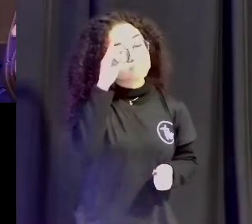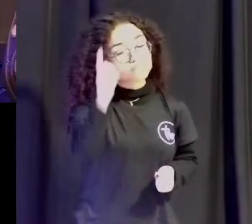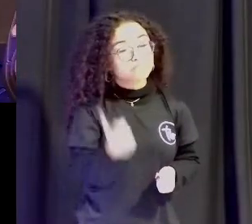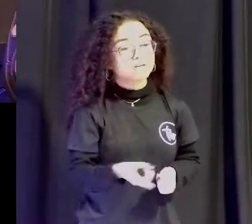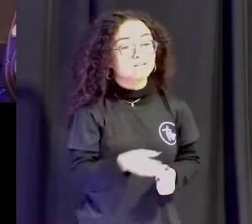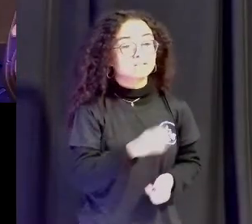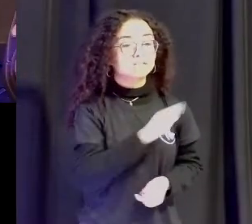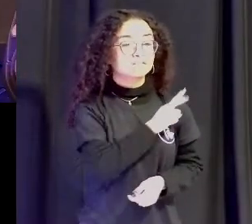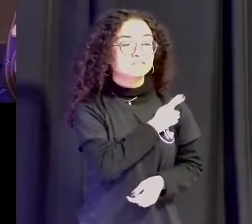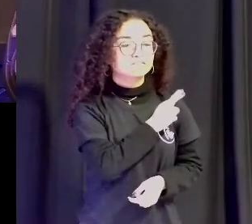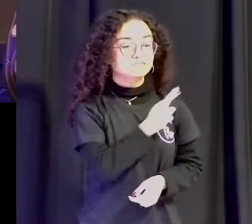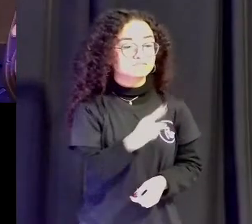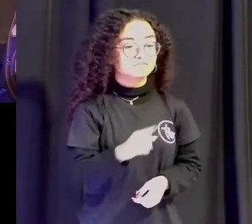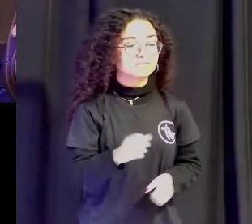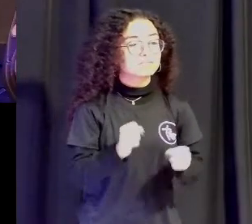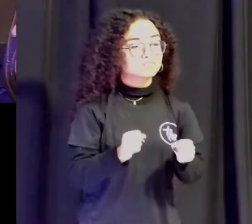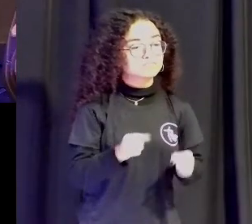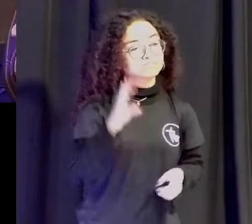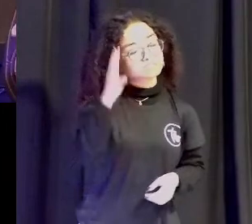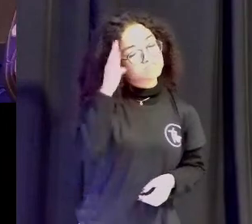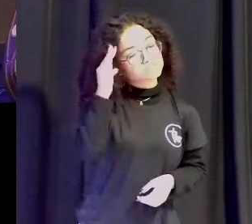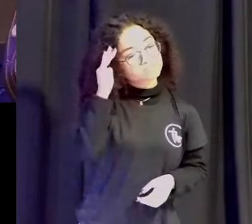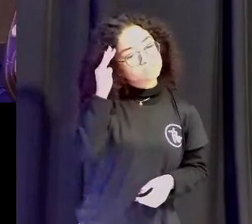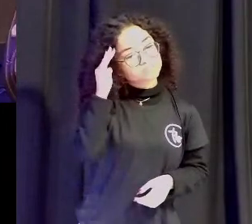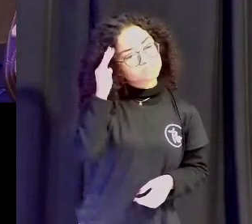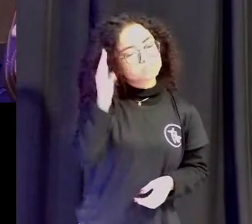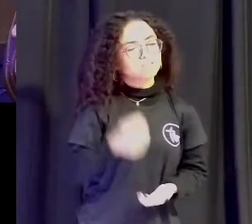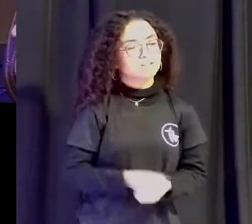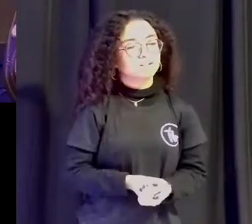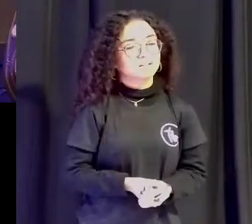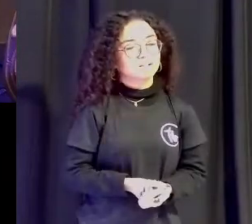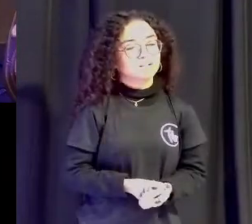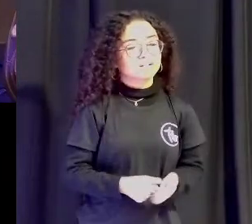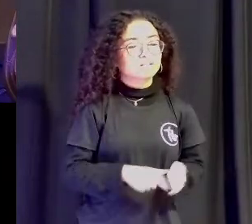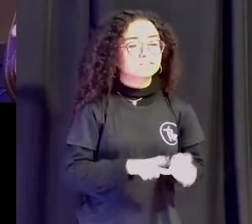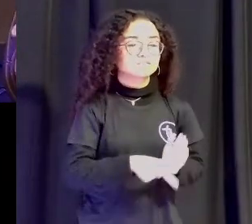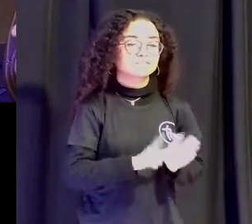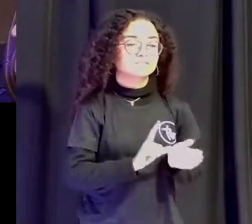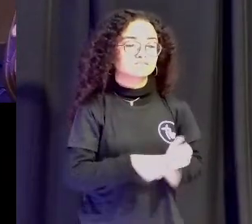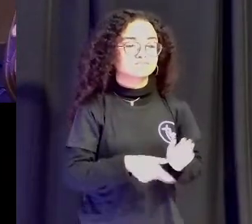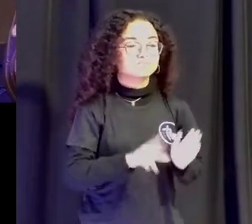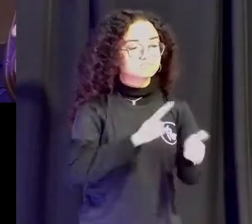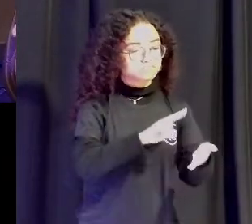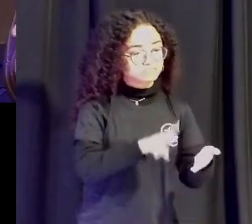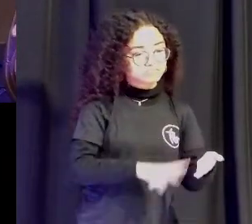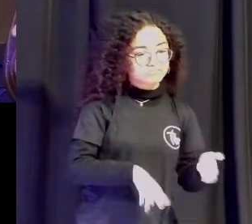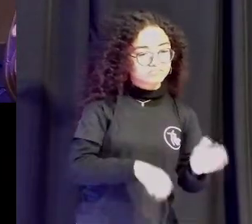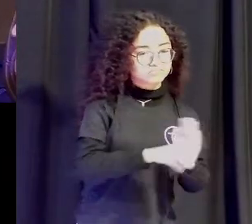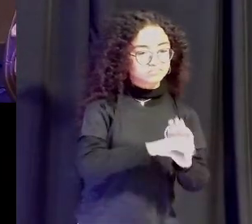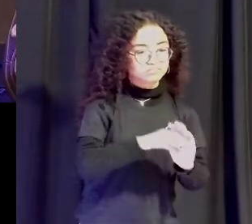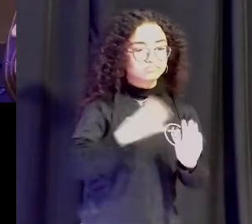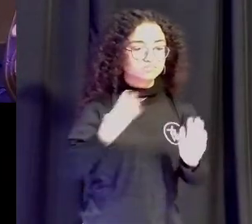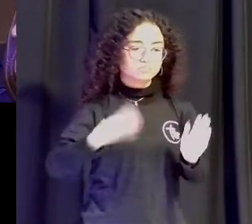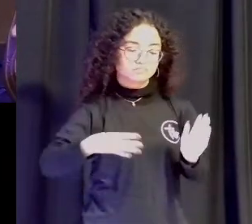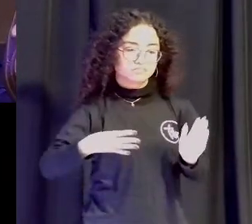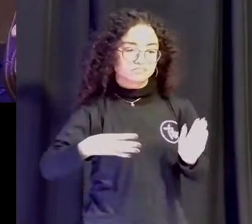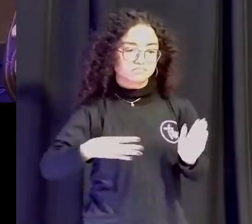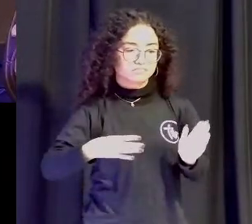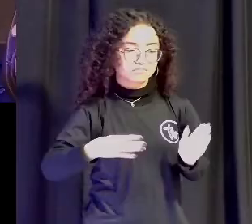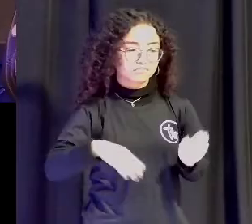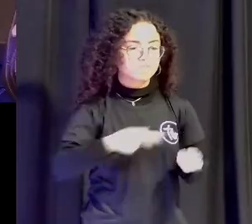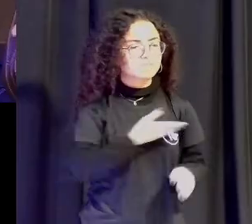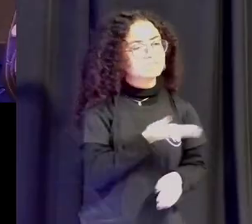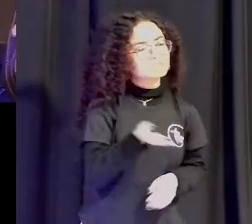compreendam, porque compreenderam. Se você depois puder ler o capítulo 4 em sua casa, você vai